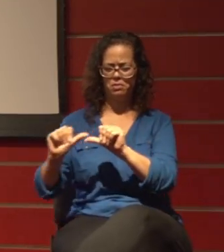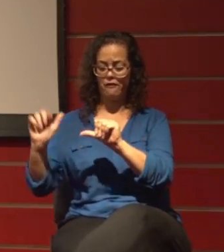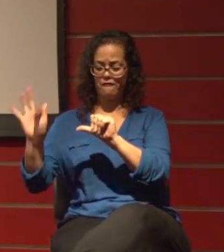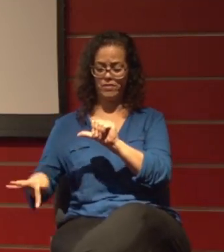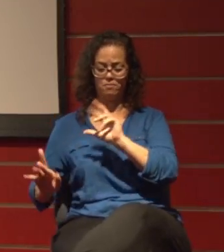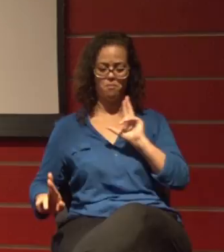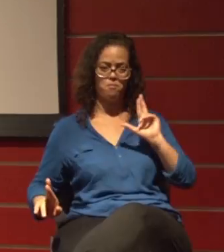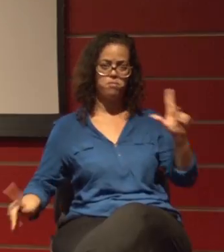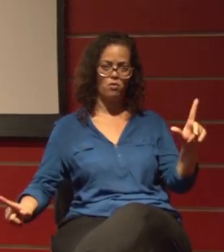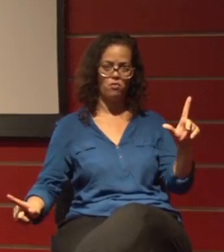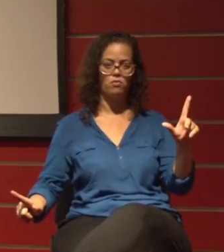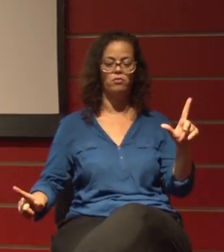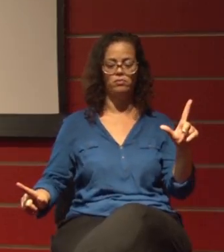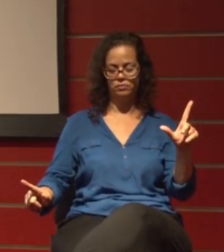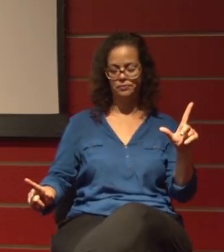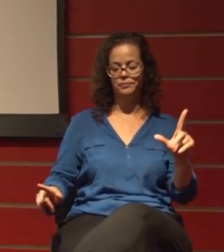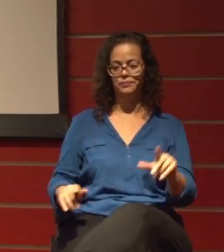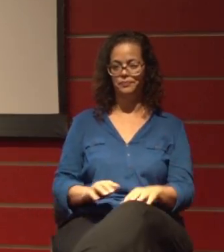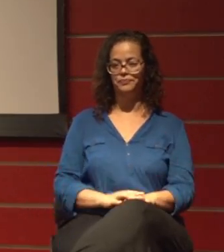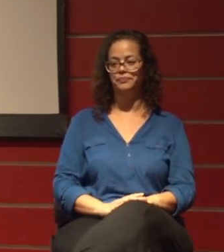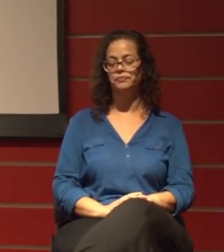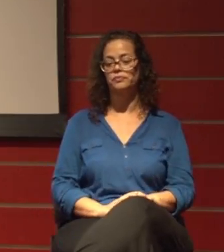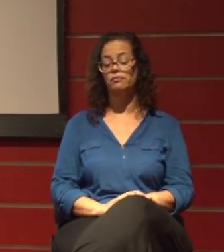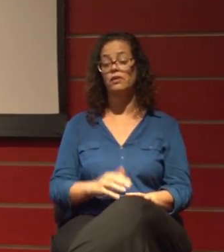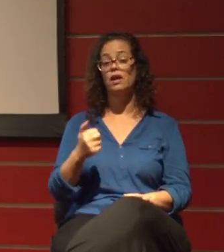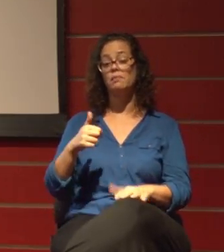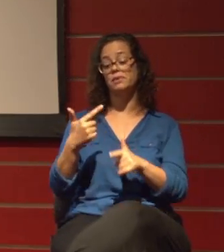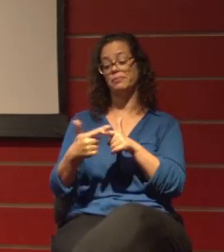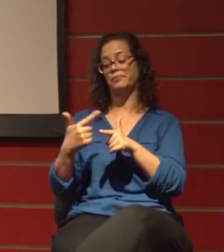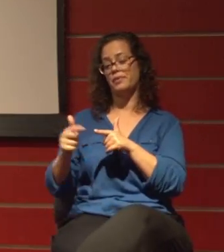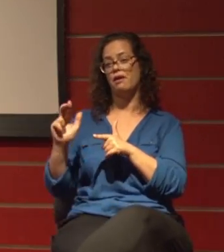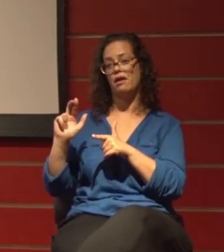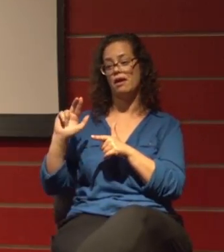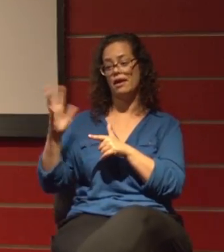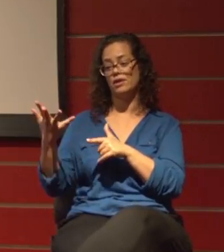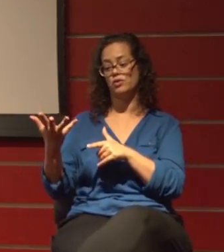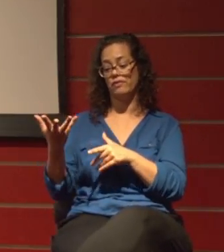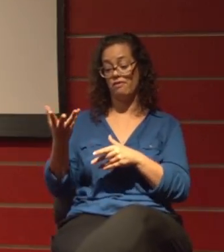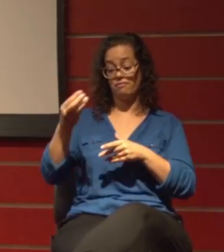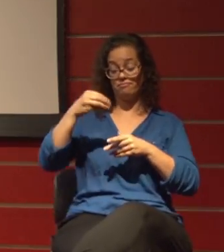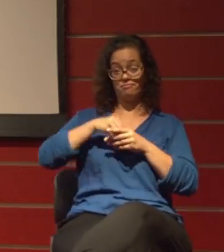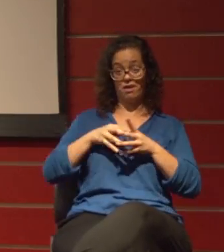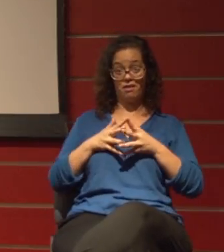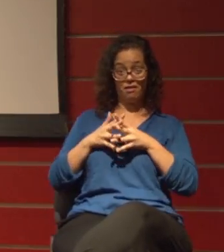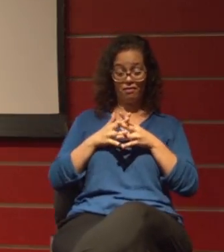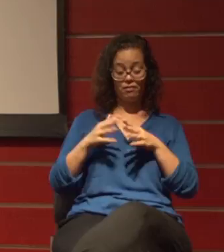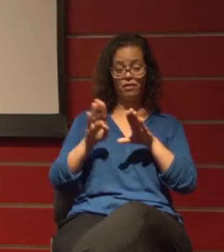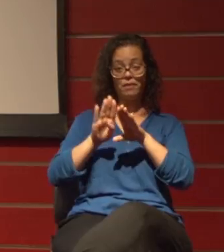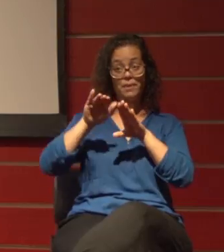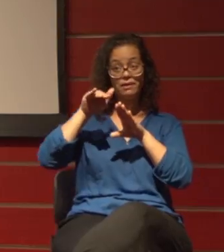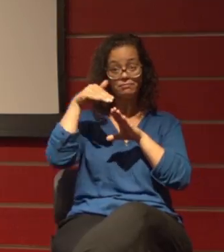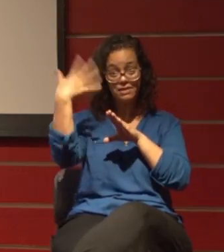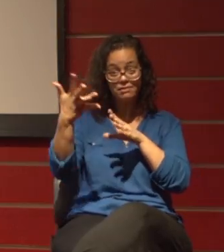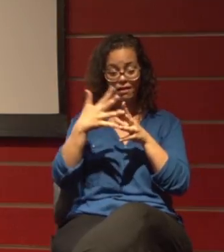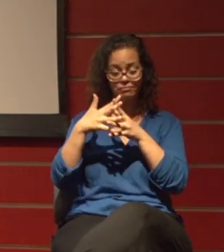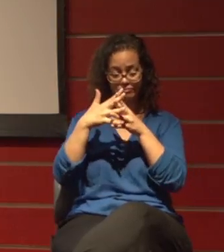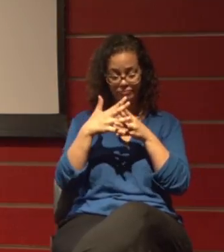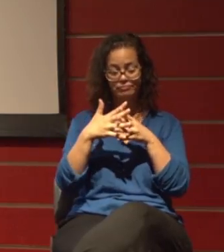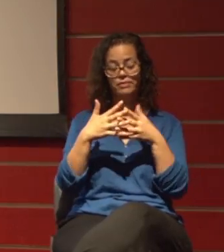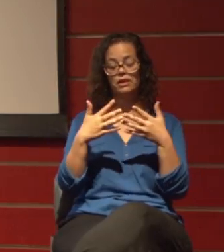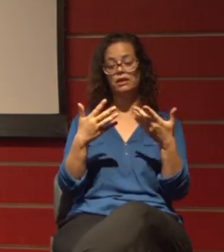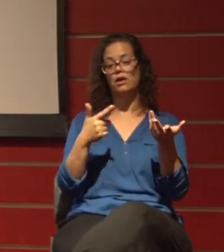coisas eh a fim de resolver os conflitos intern e externo e as expectativas do leitor